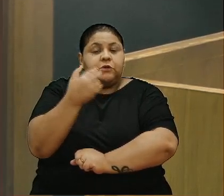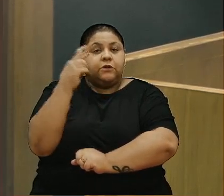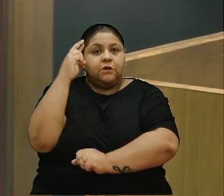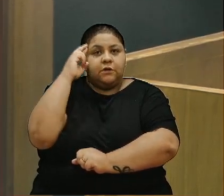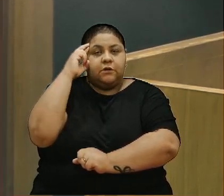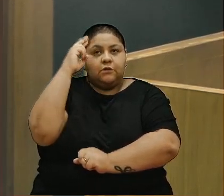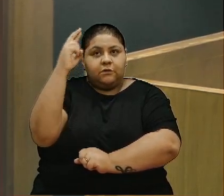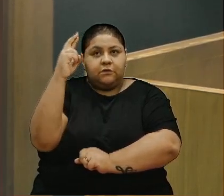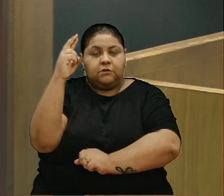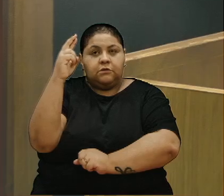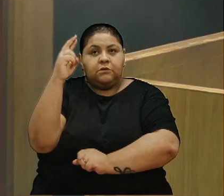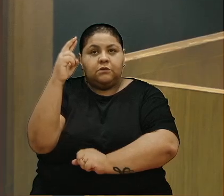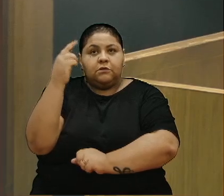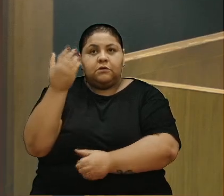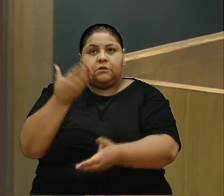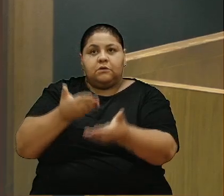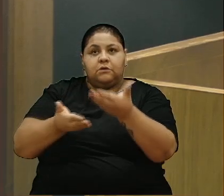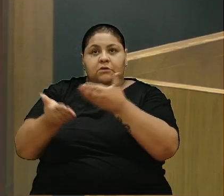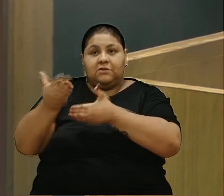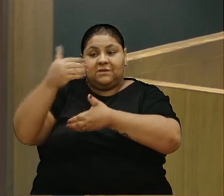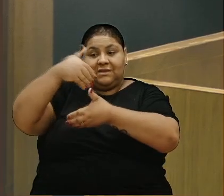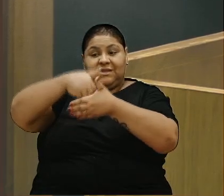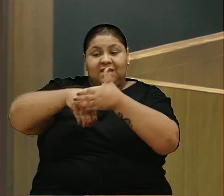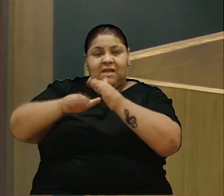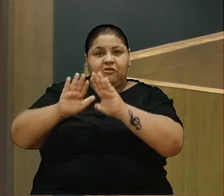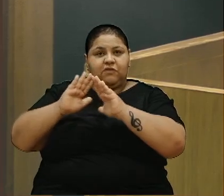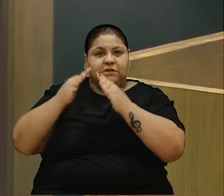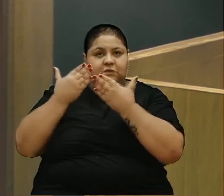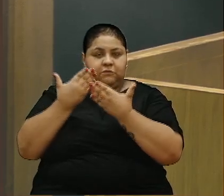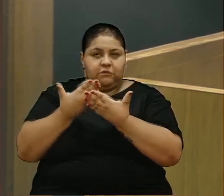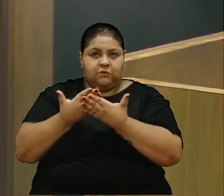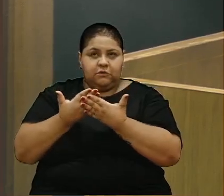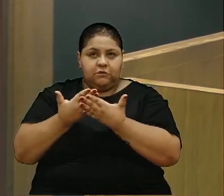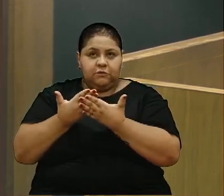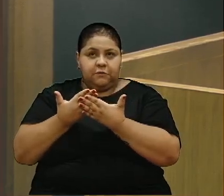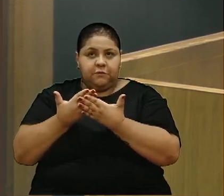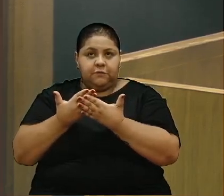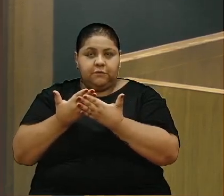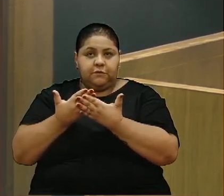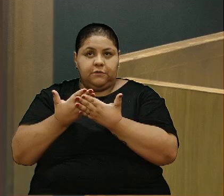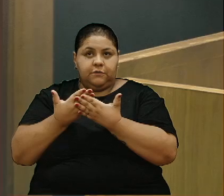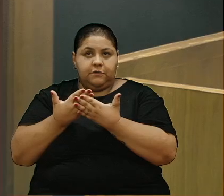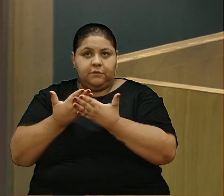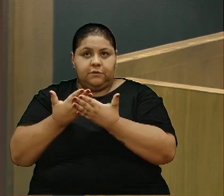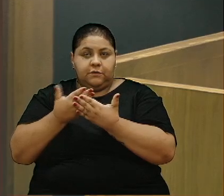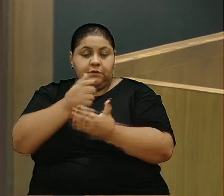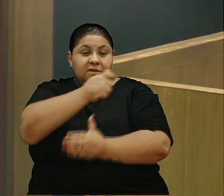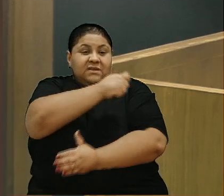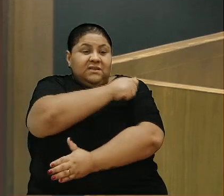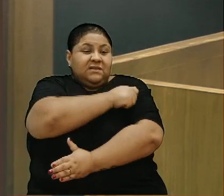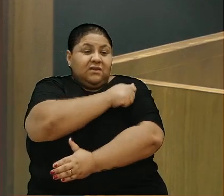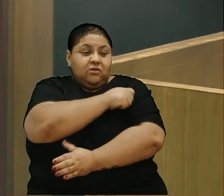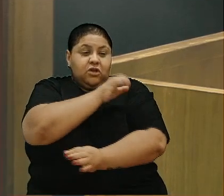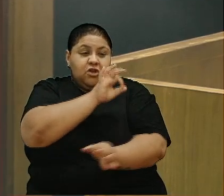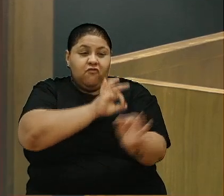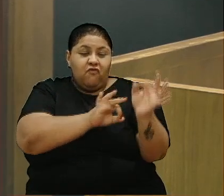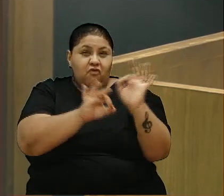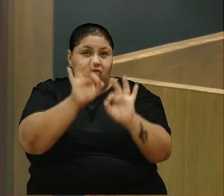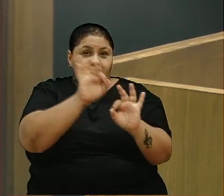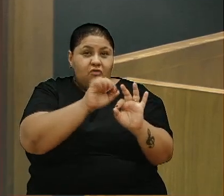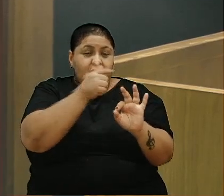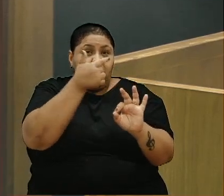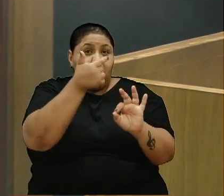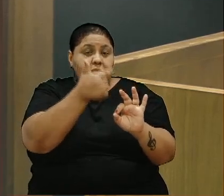que sejam atendidos nas escolas. E os alunos que foram reclassificados para